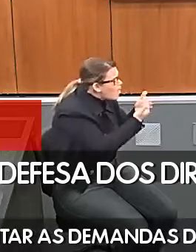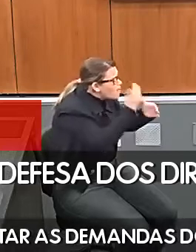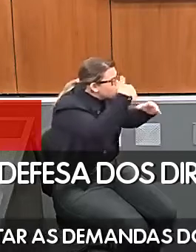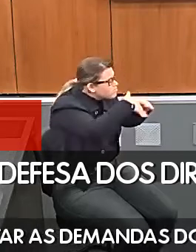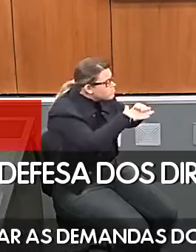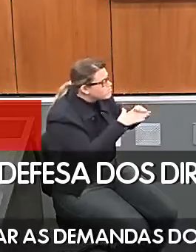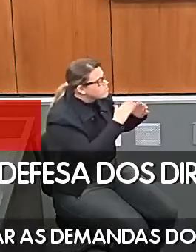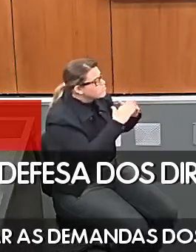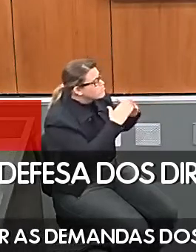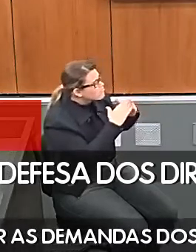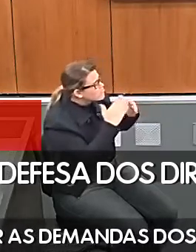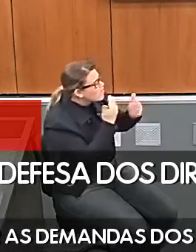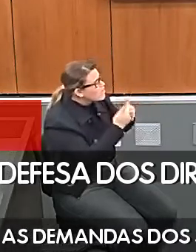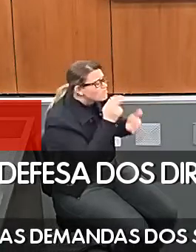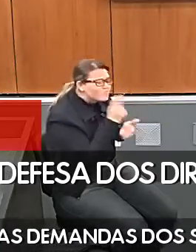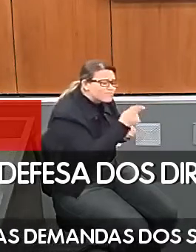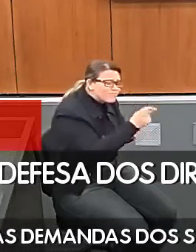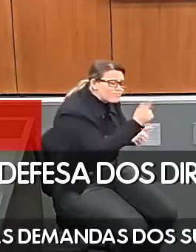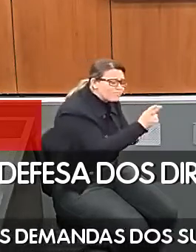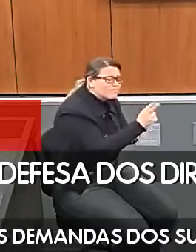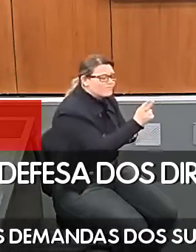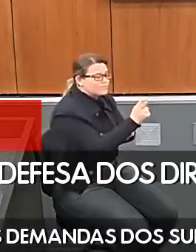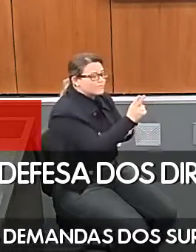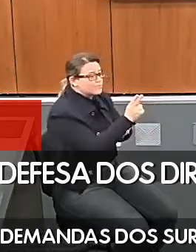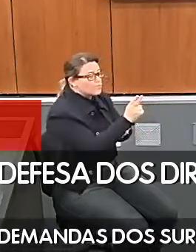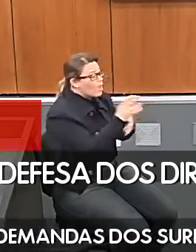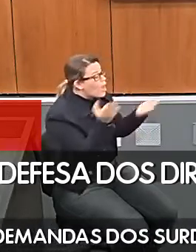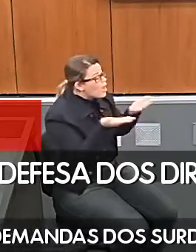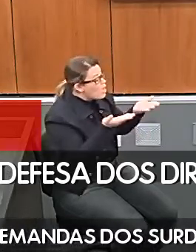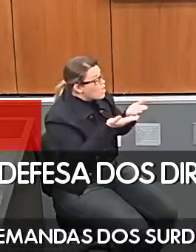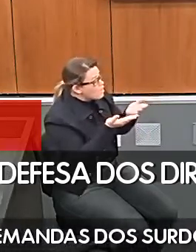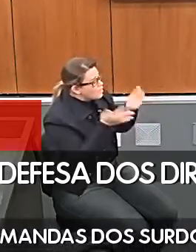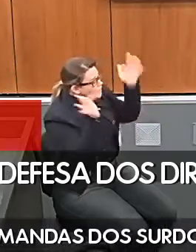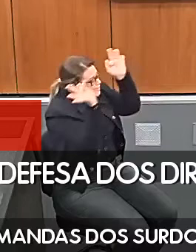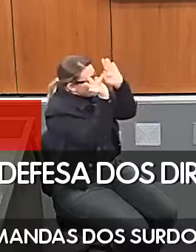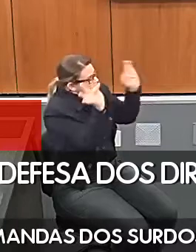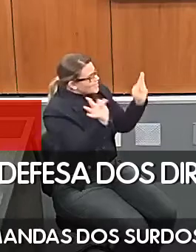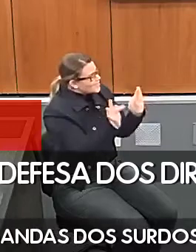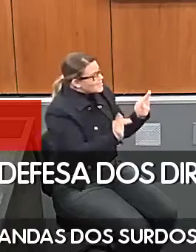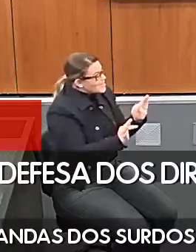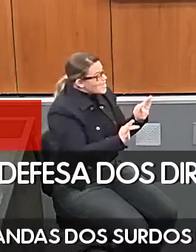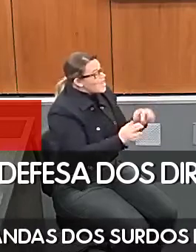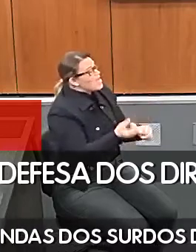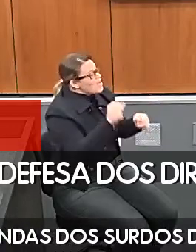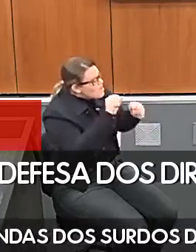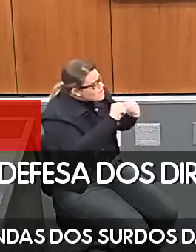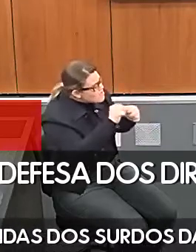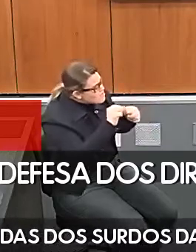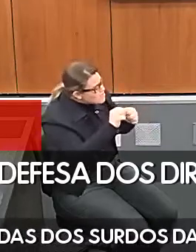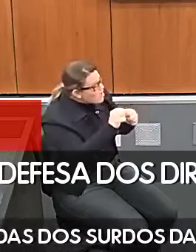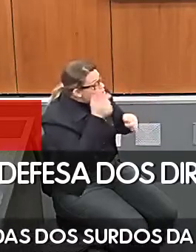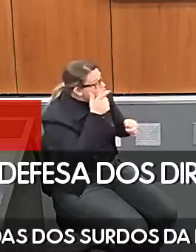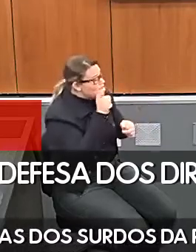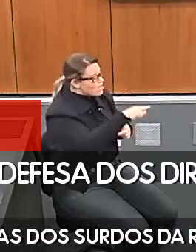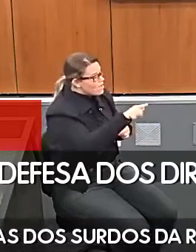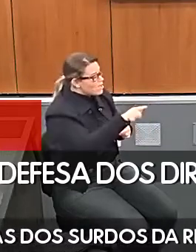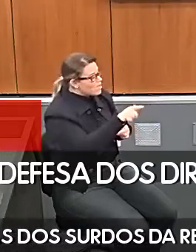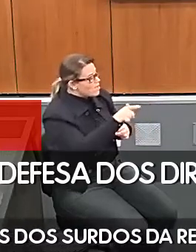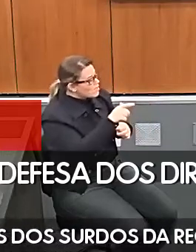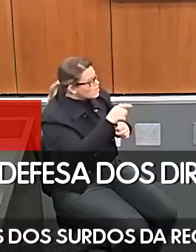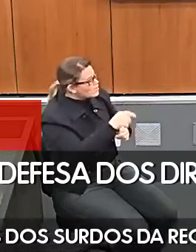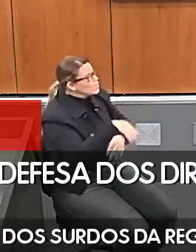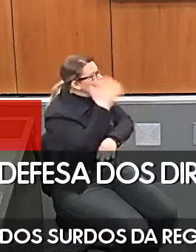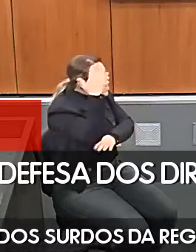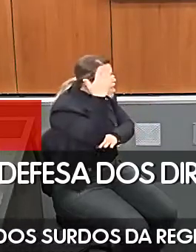Sempre existiu, e agora a gente fica feliz de ver que eles aqui estão fazendo um sinal para o Estado